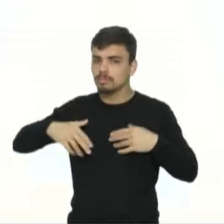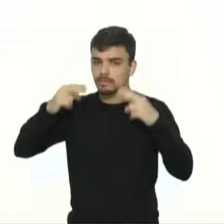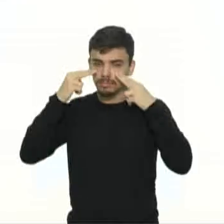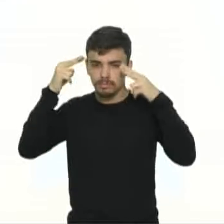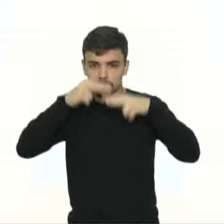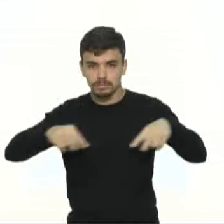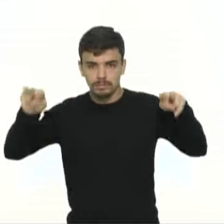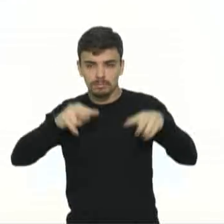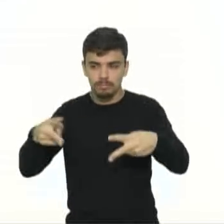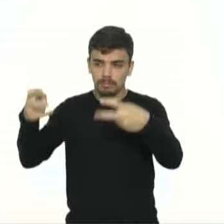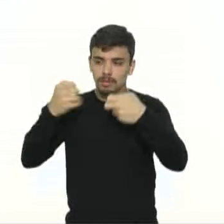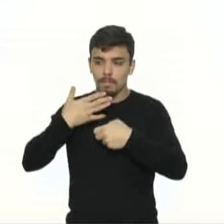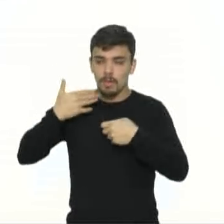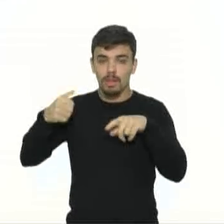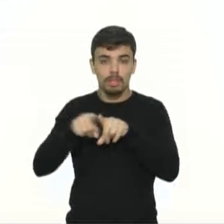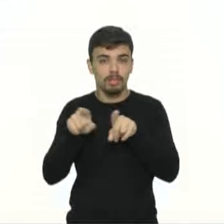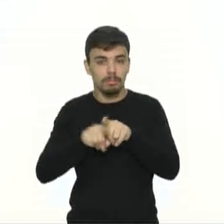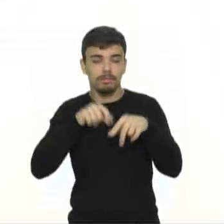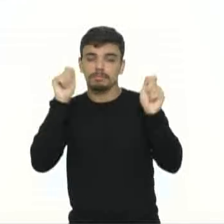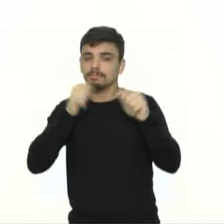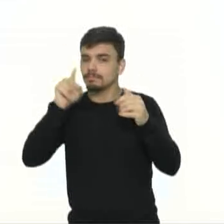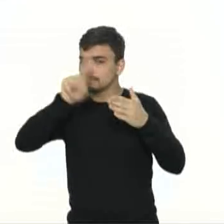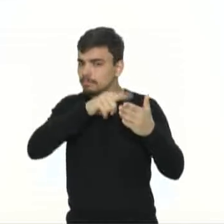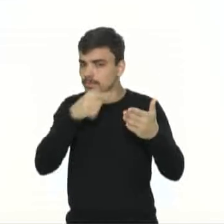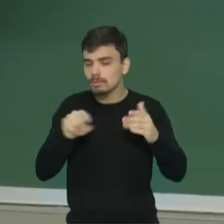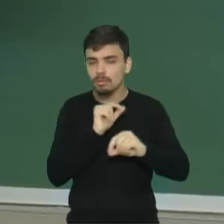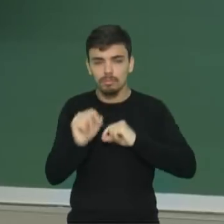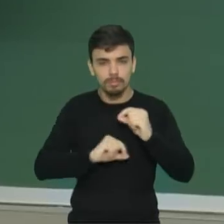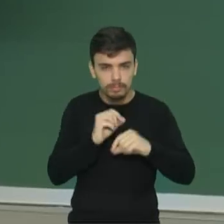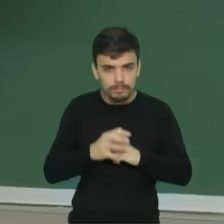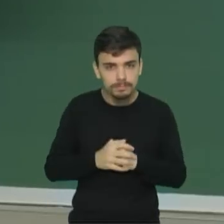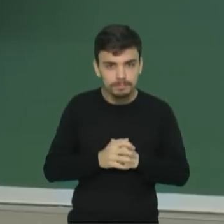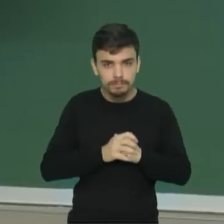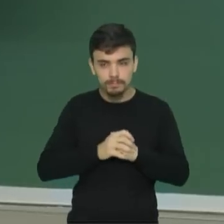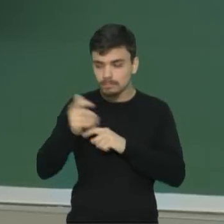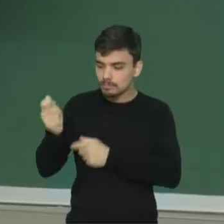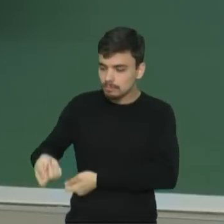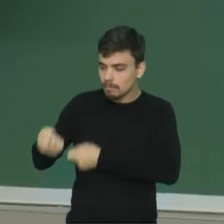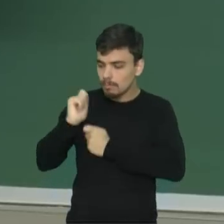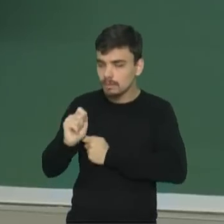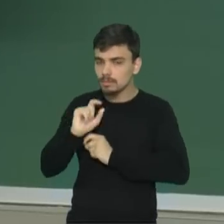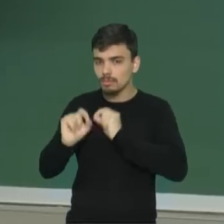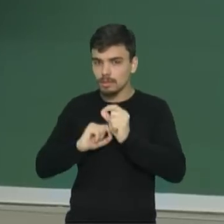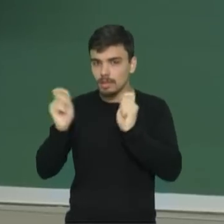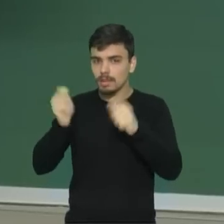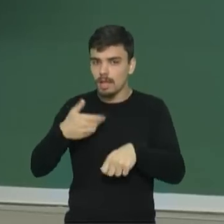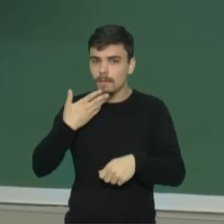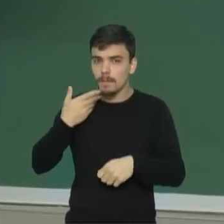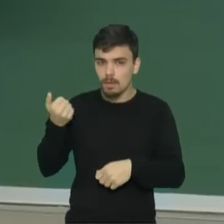percepção visual. Inclusive eles são proibidos em competição de pesca porque eles dão uma certa vantagem ao competidor.